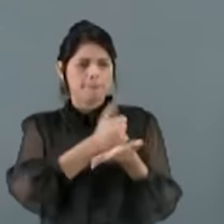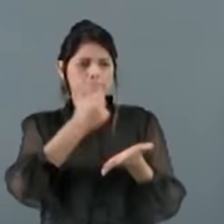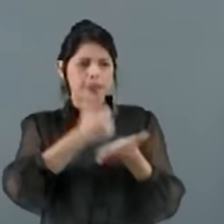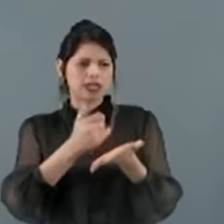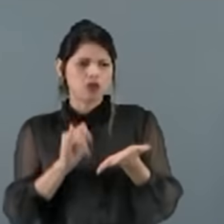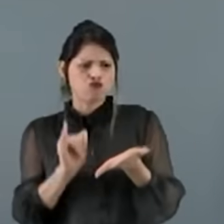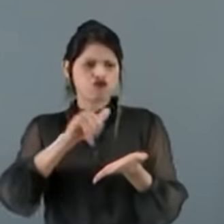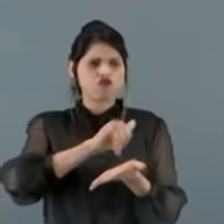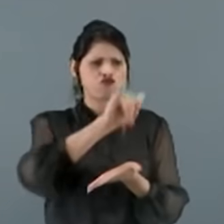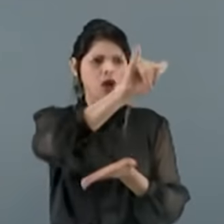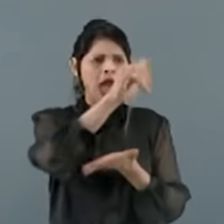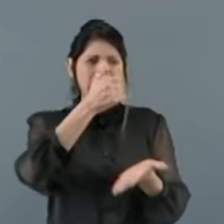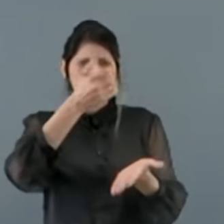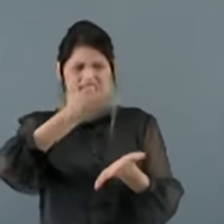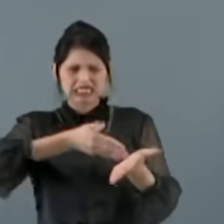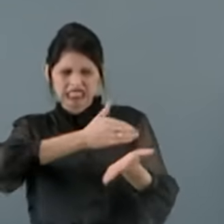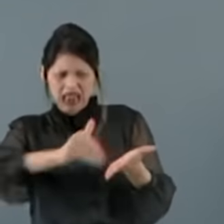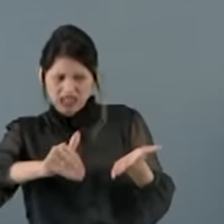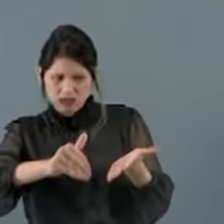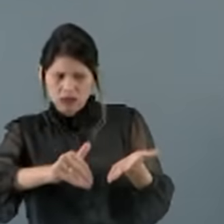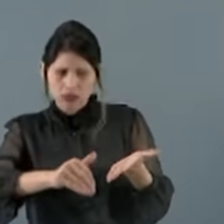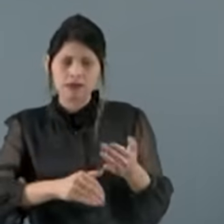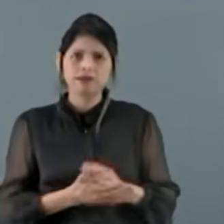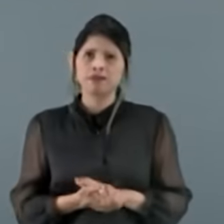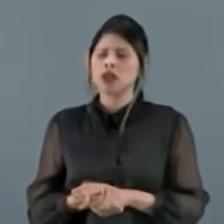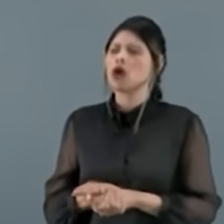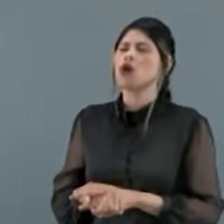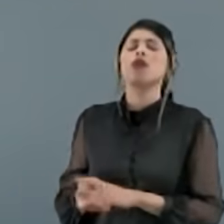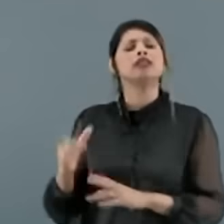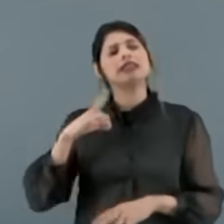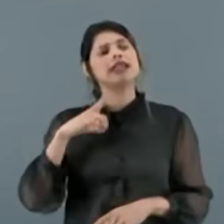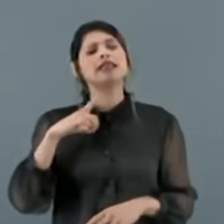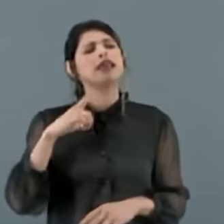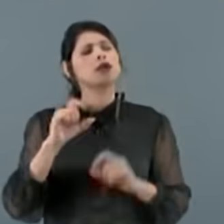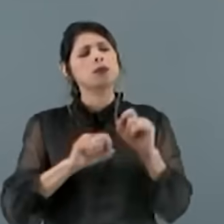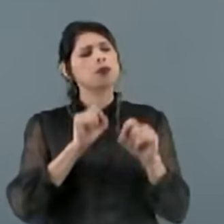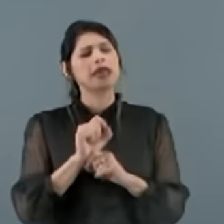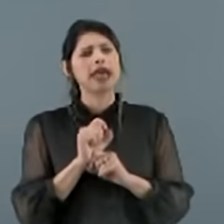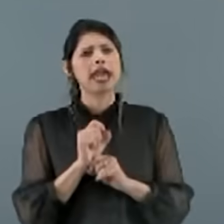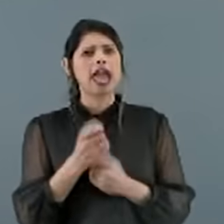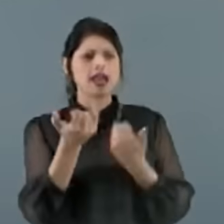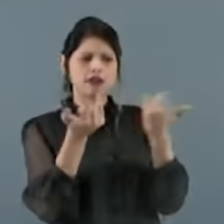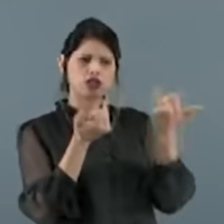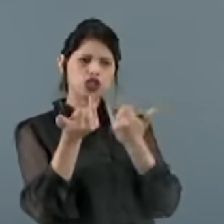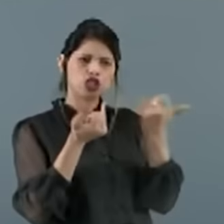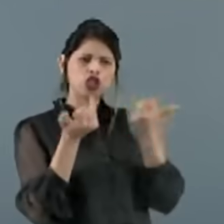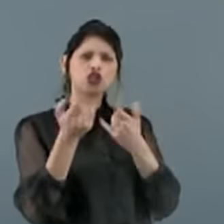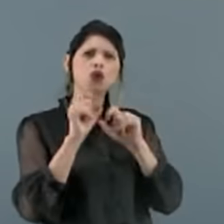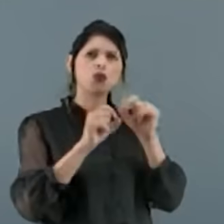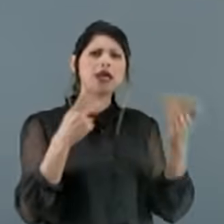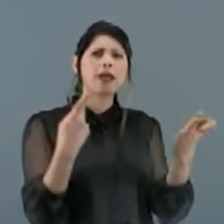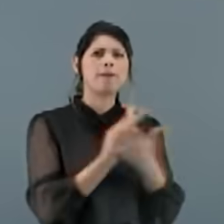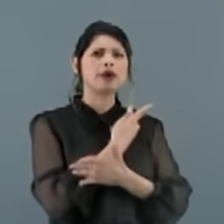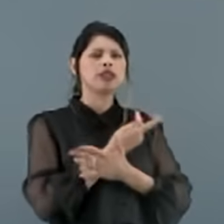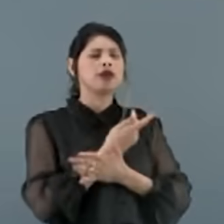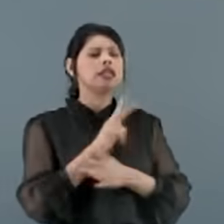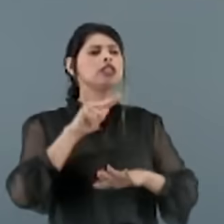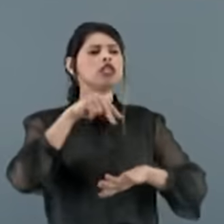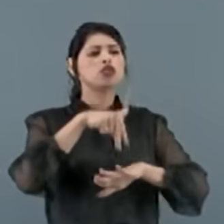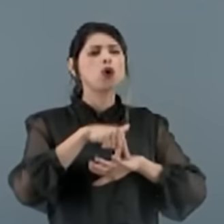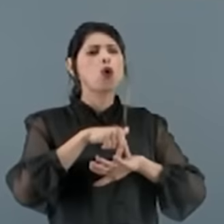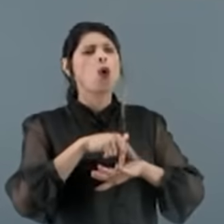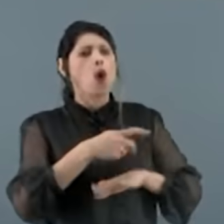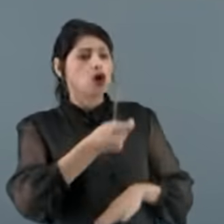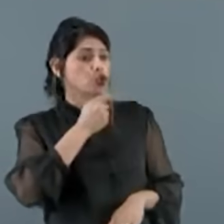responder essa. O senhor tem notícia se a Abrage prestou alguma manifestação de pesar por esses jornalistas que estão no